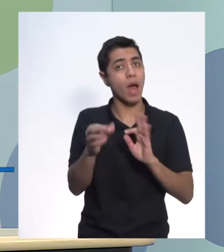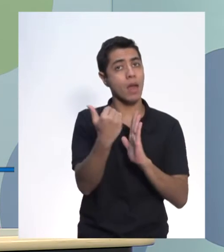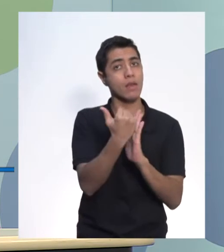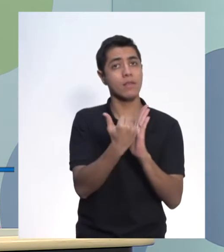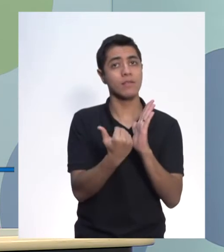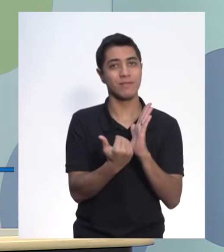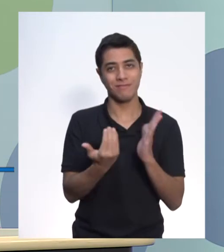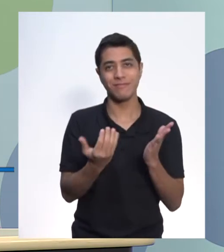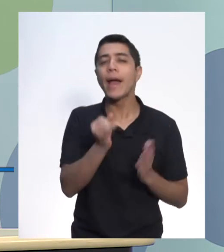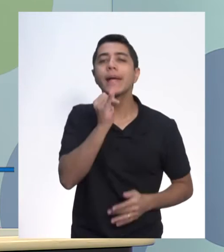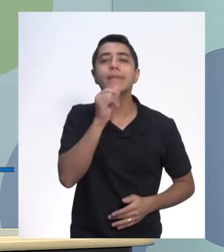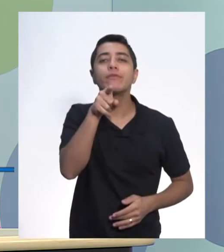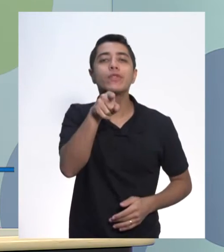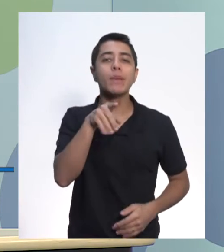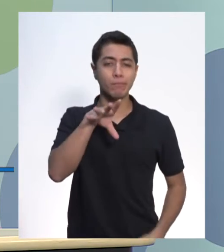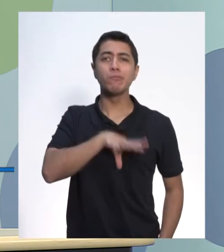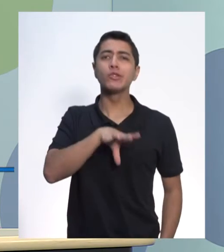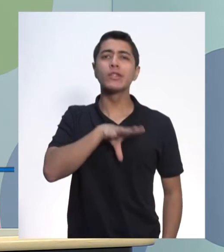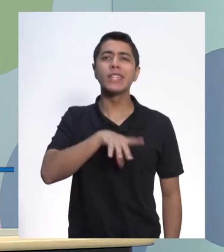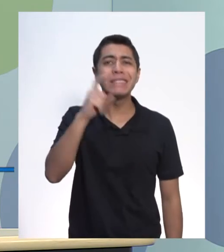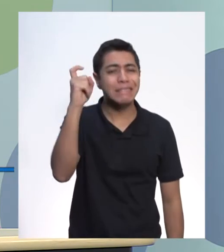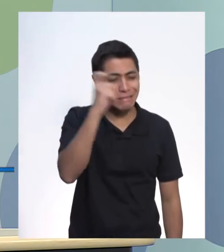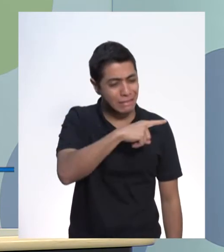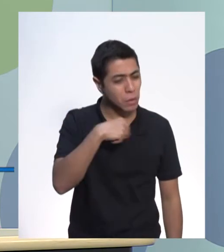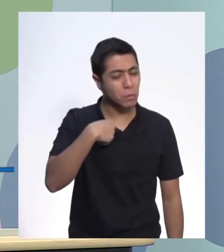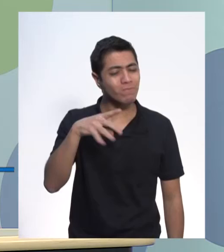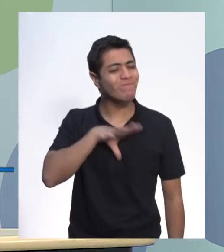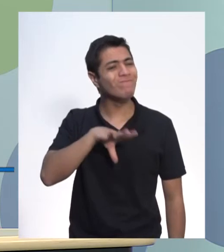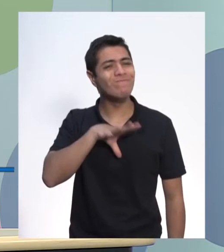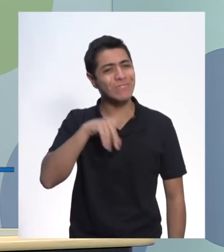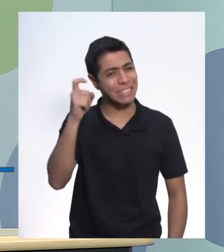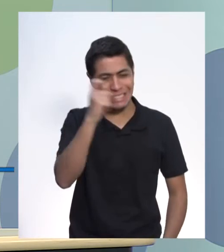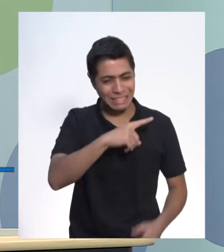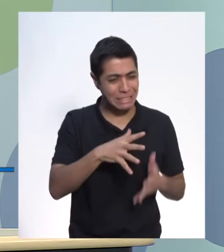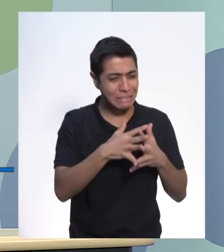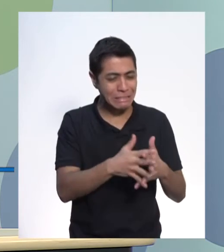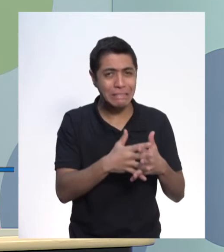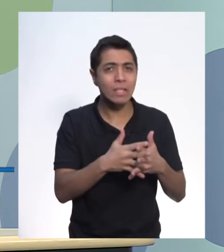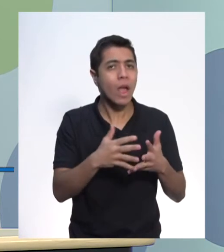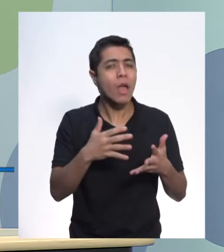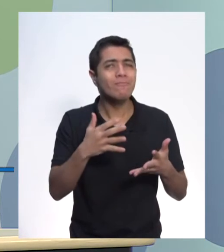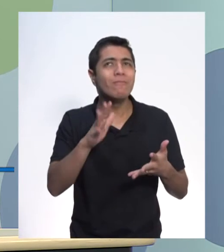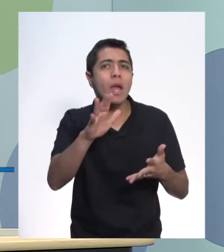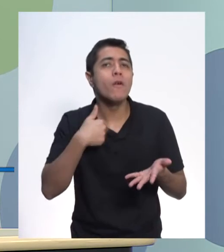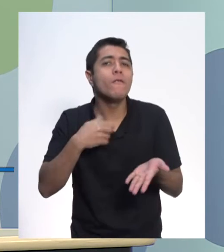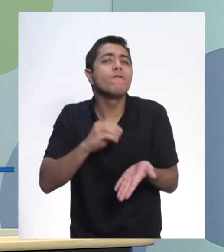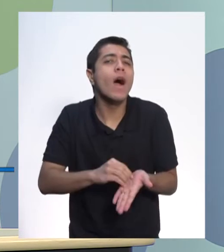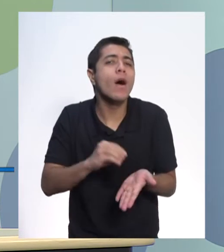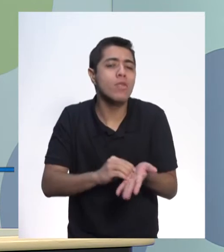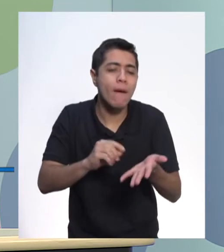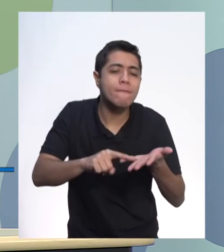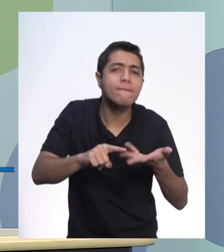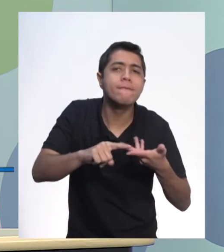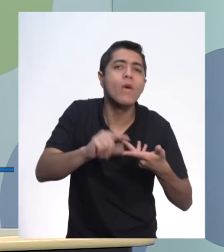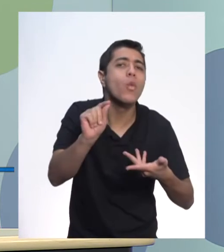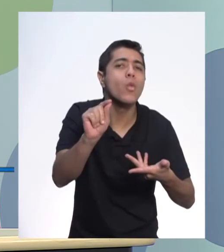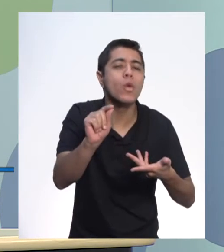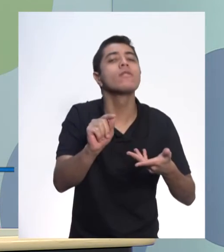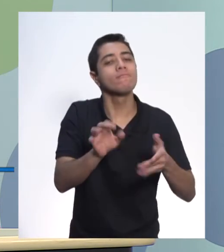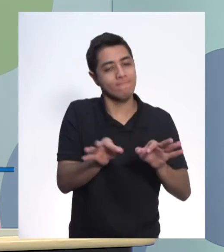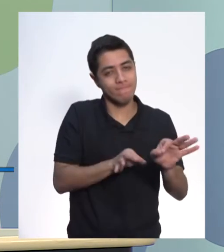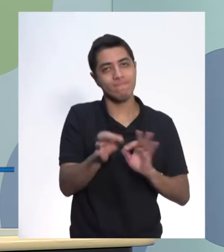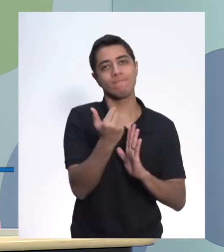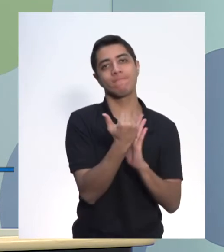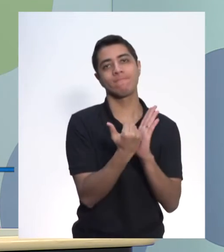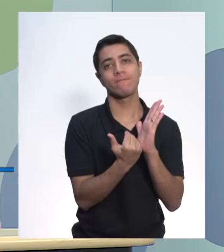com dificuldade em língua portuguesa. Então, o que eu não sei em língua portuguesa? Vou ter que me organizar. E essa organização é importante também para o dia a dia,